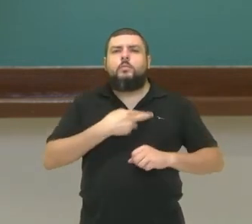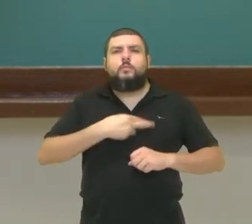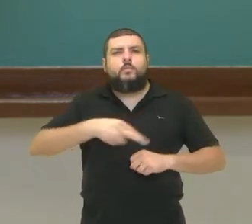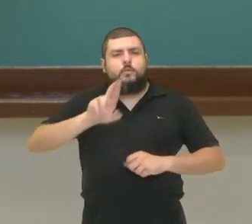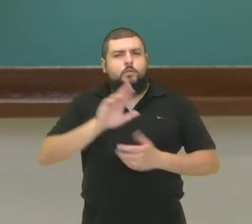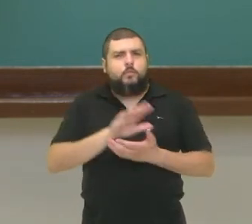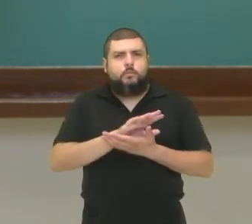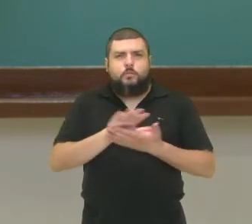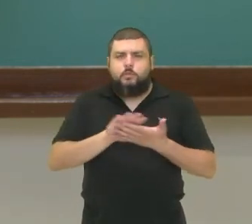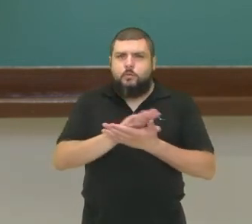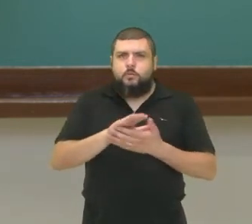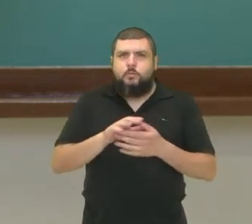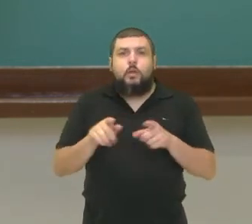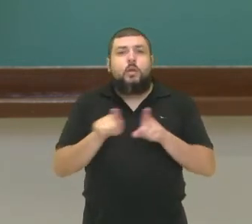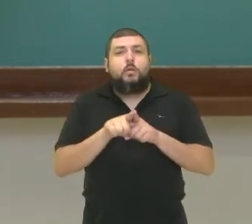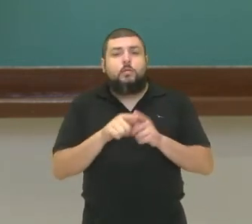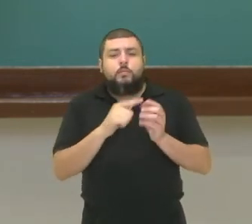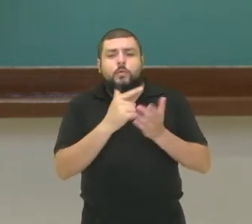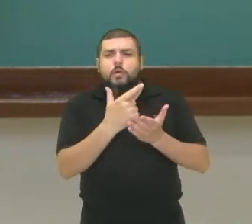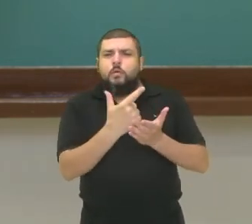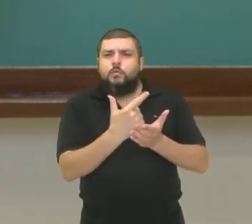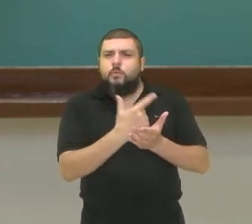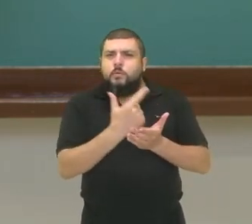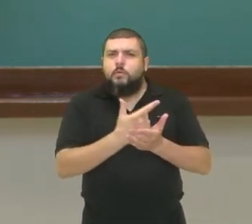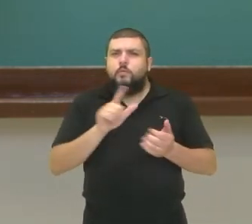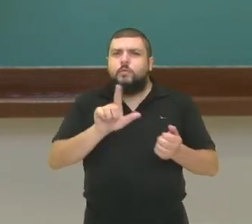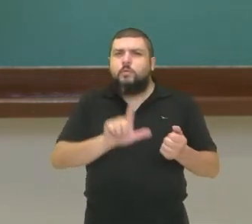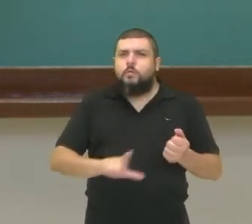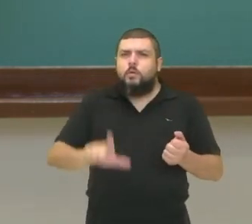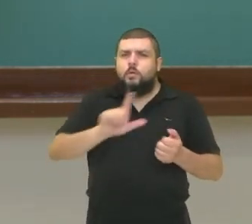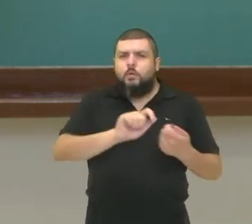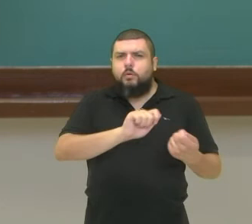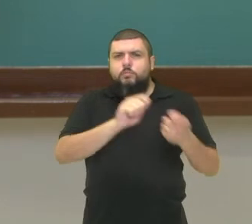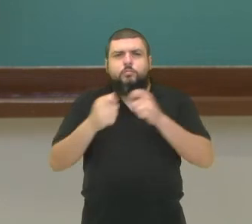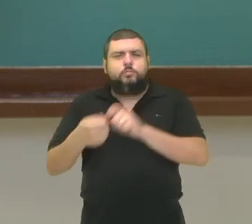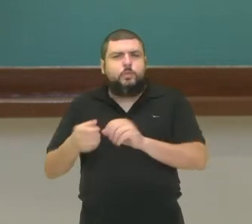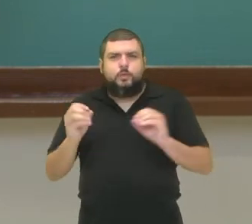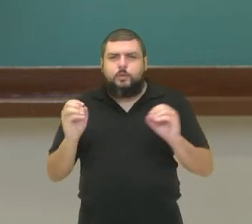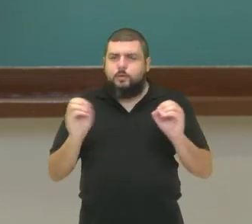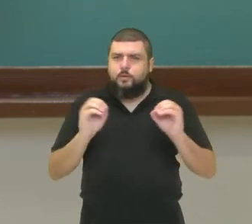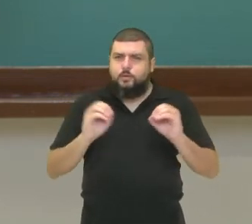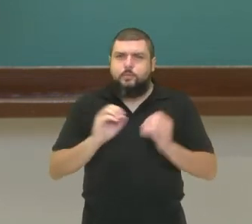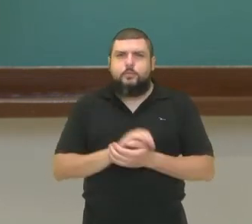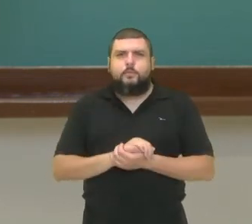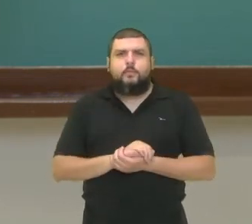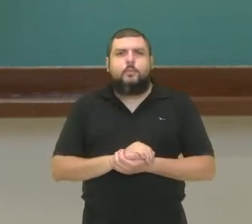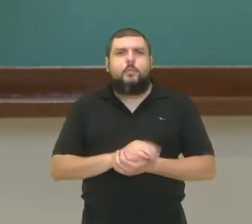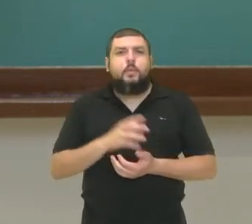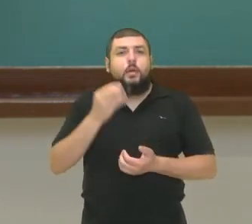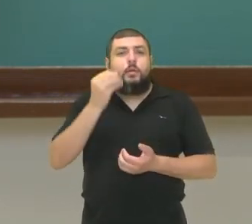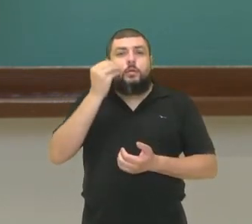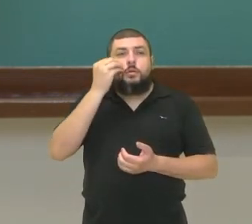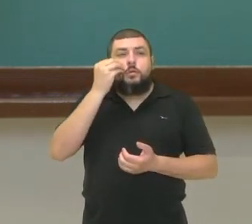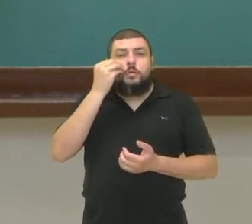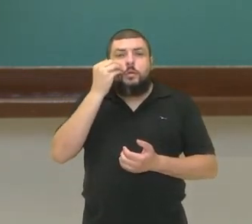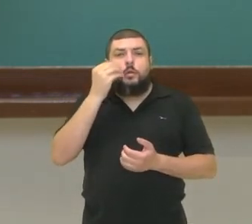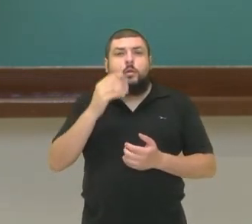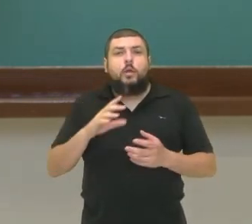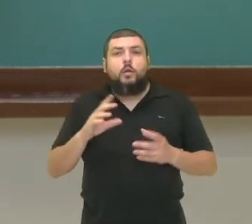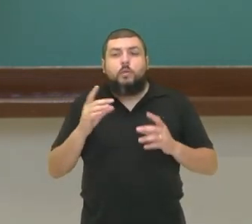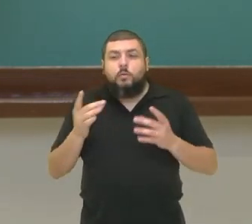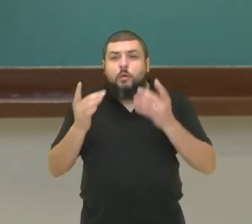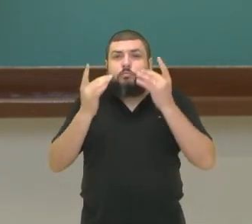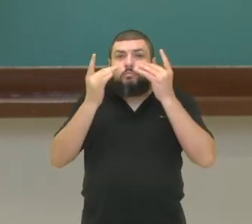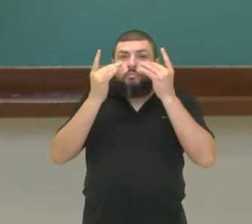obras literárias e cênicas, como o caso de Hamlet. Aqui eles procuraram trazer a realidade do trabalhador